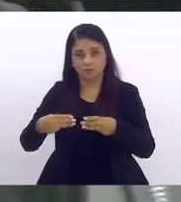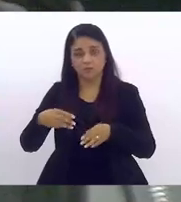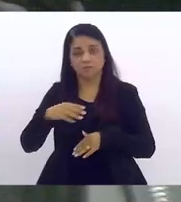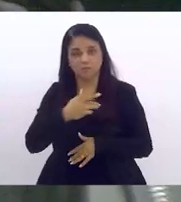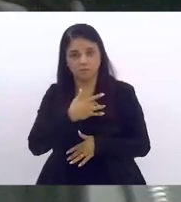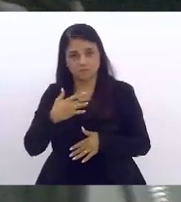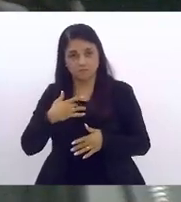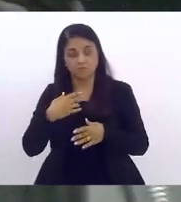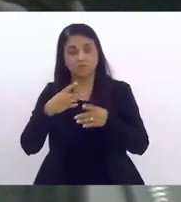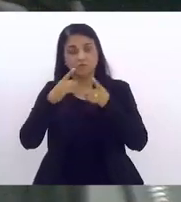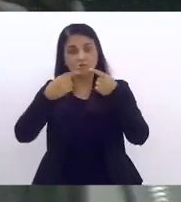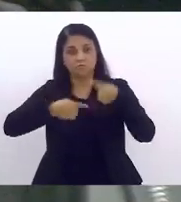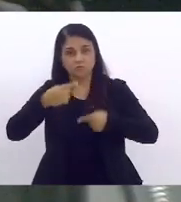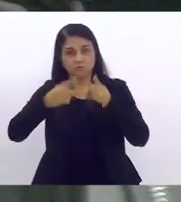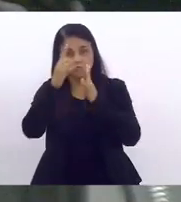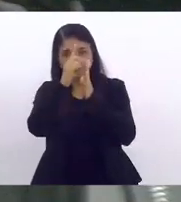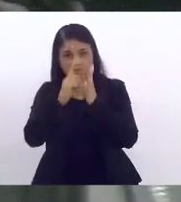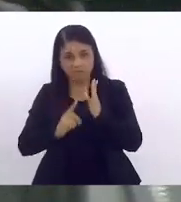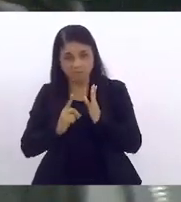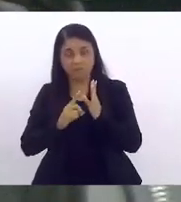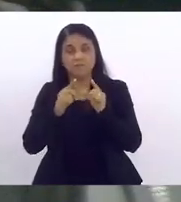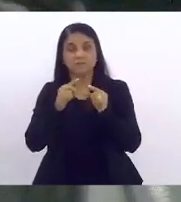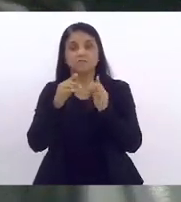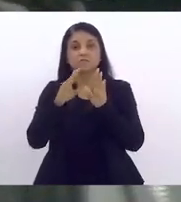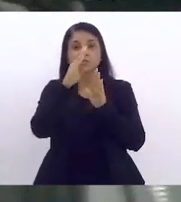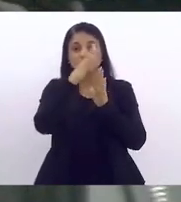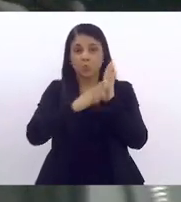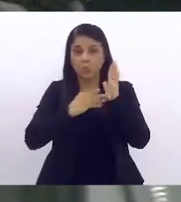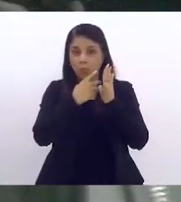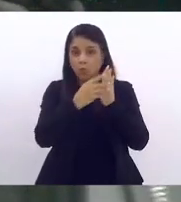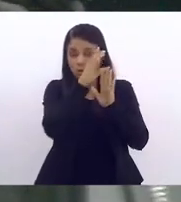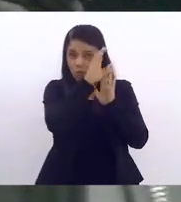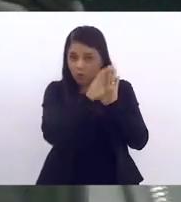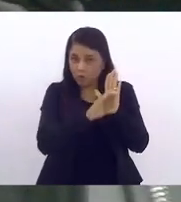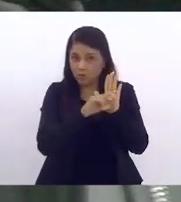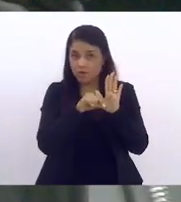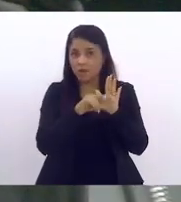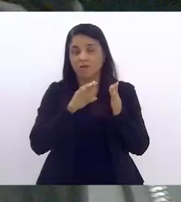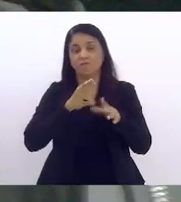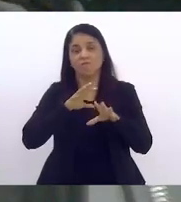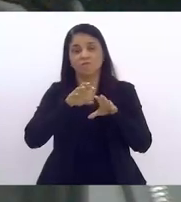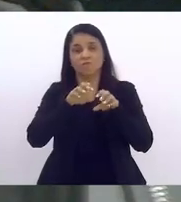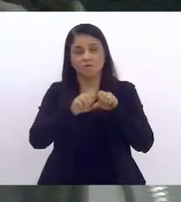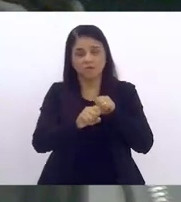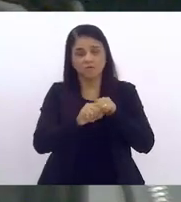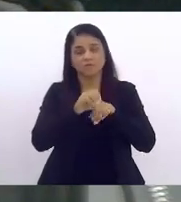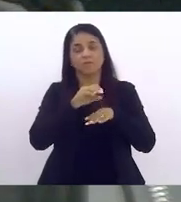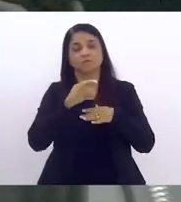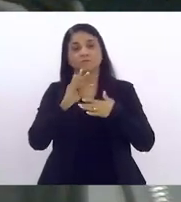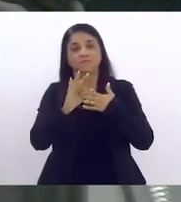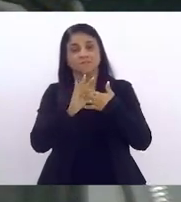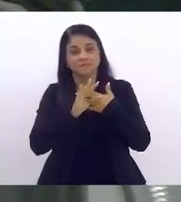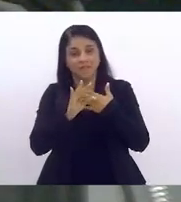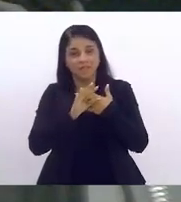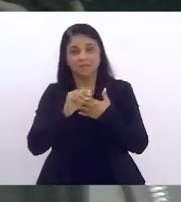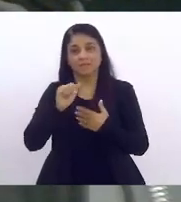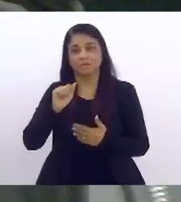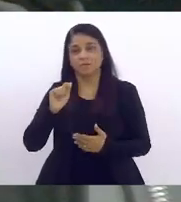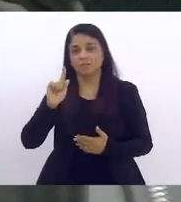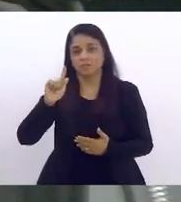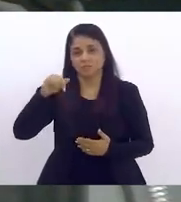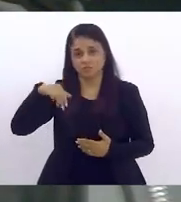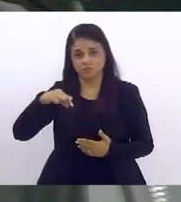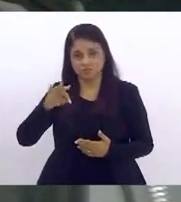diretrizes nacionais curriculares para a formação técnica dos agentes comunitários de saúde. E aí eu vou botar uma outra questão